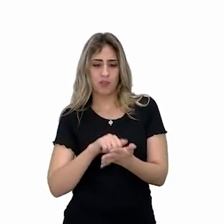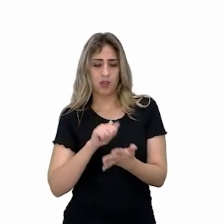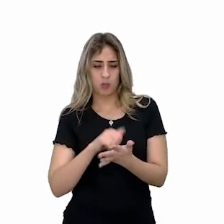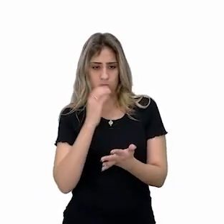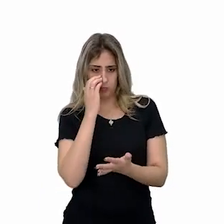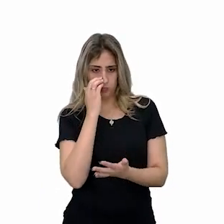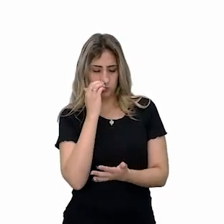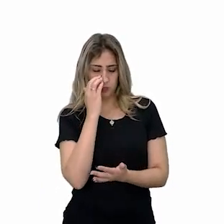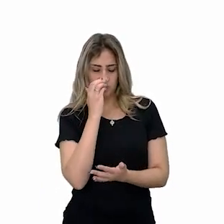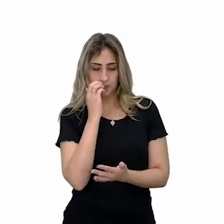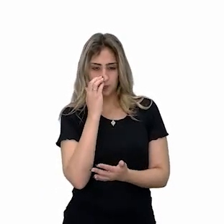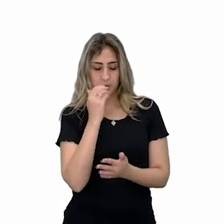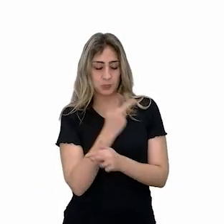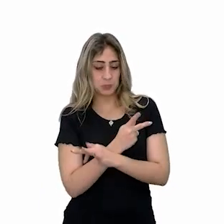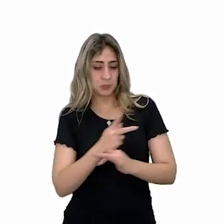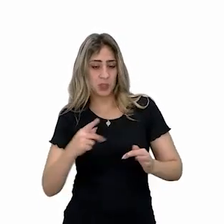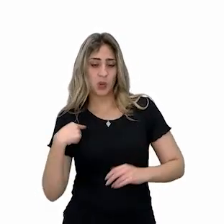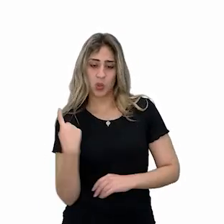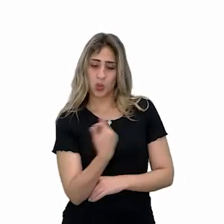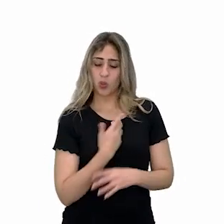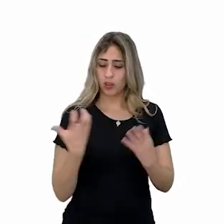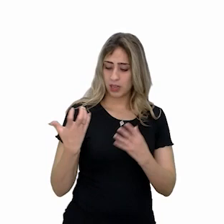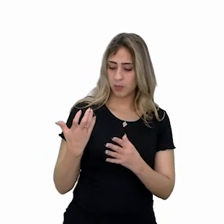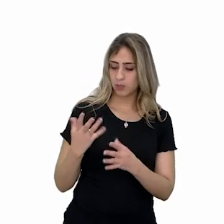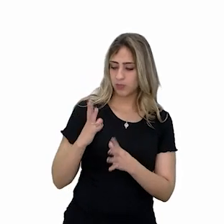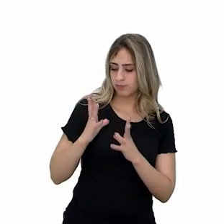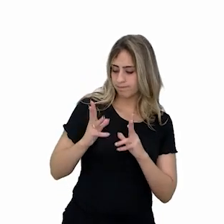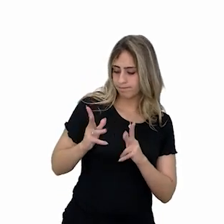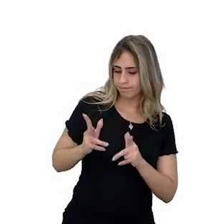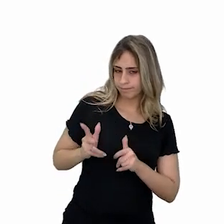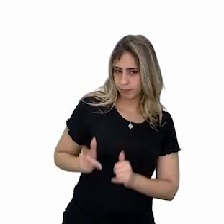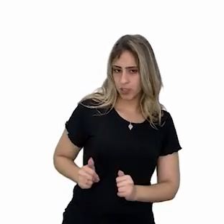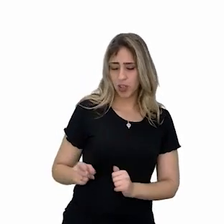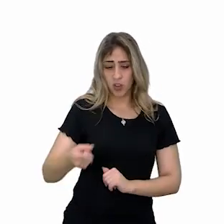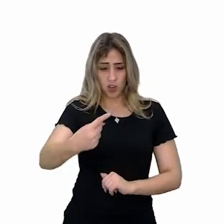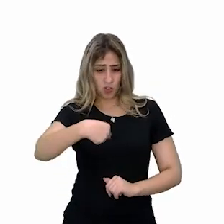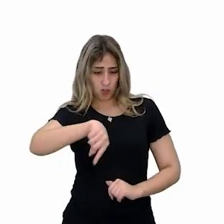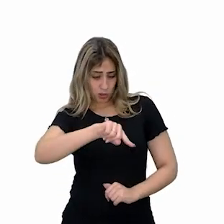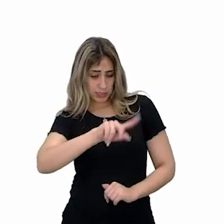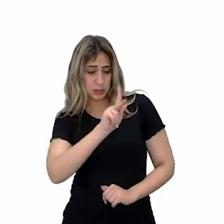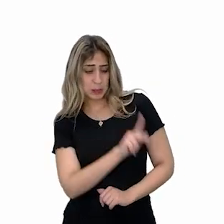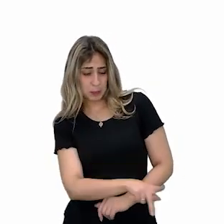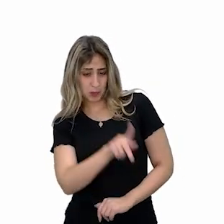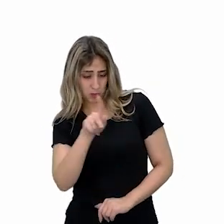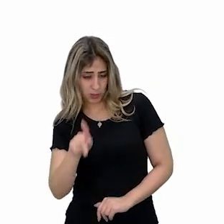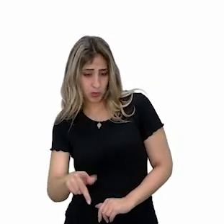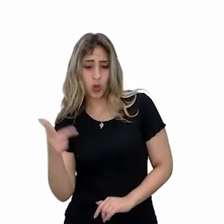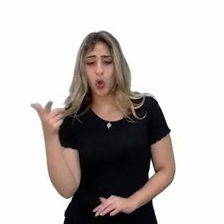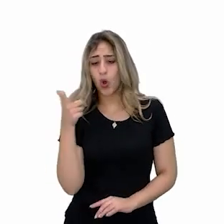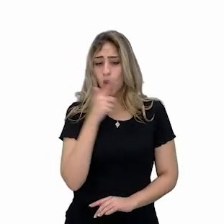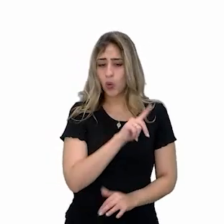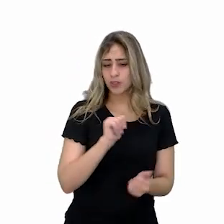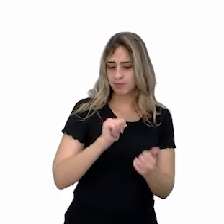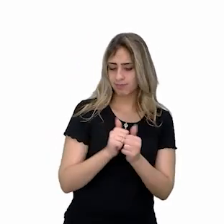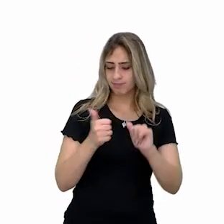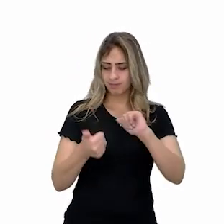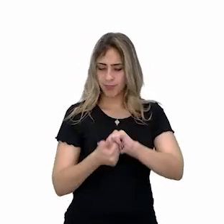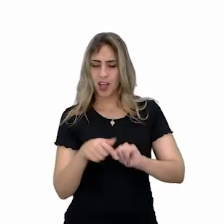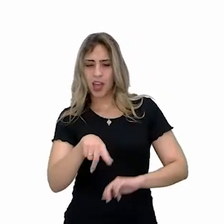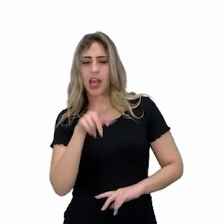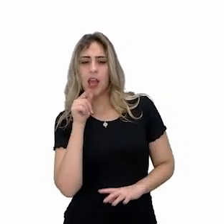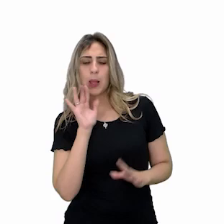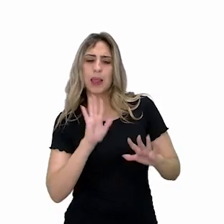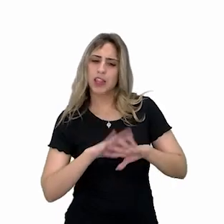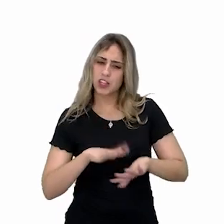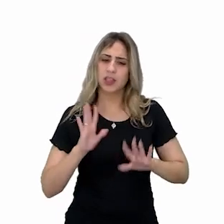a água com impurezas que nós queremos filtrar. E aí a ideia é que você, professor, professora, consiga trazer essa água já